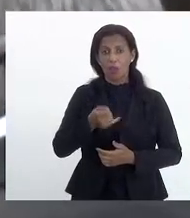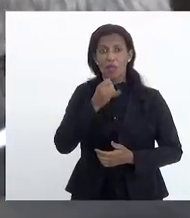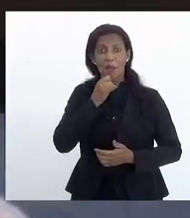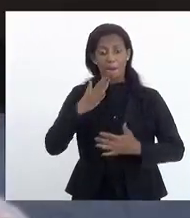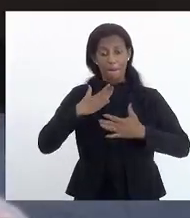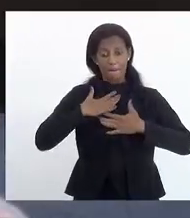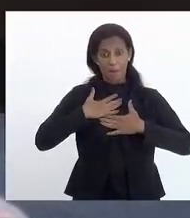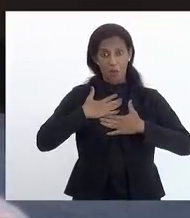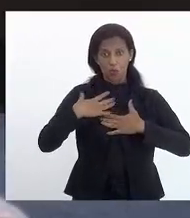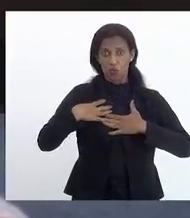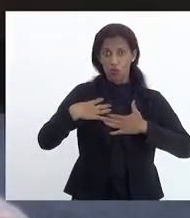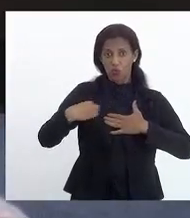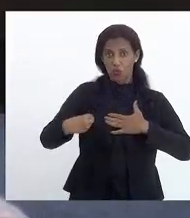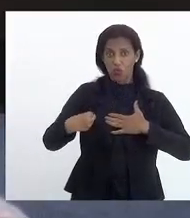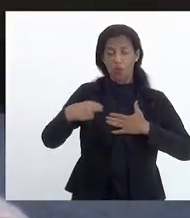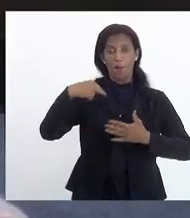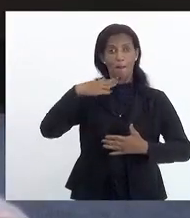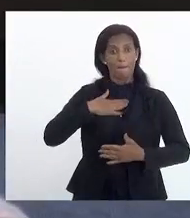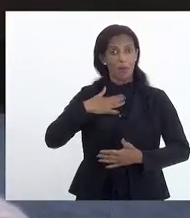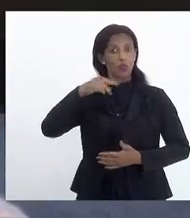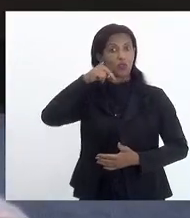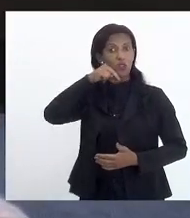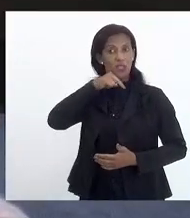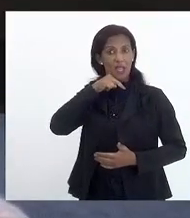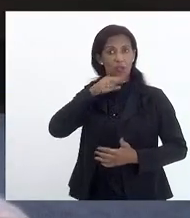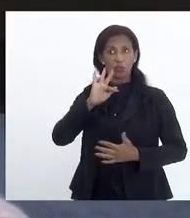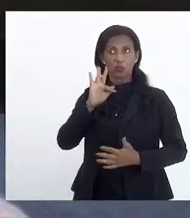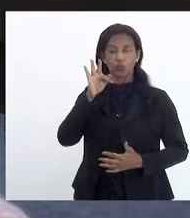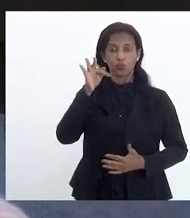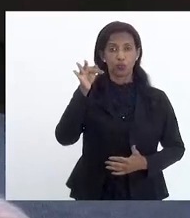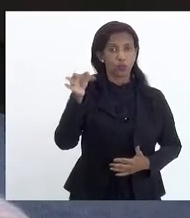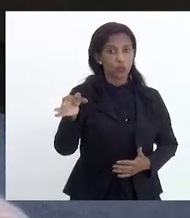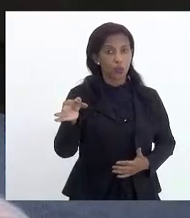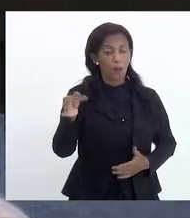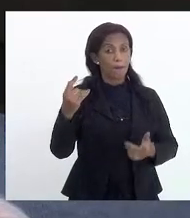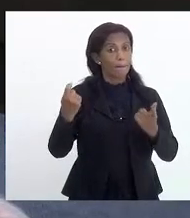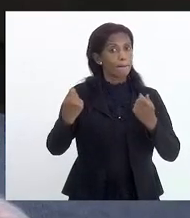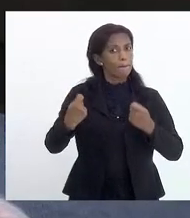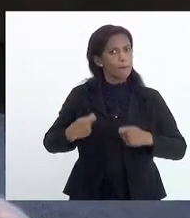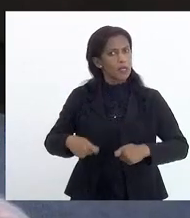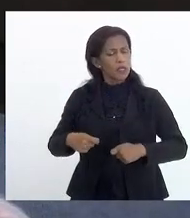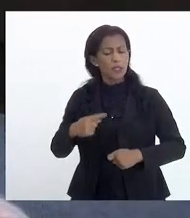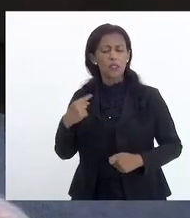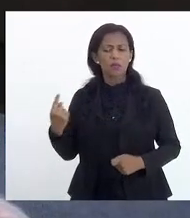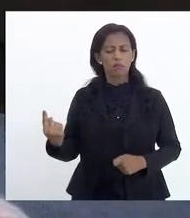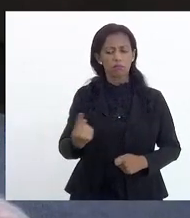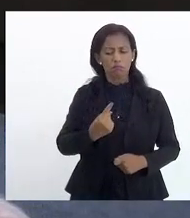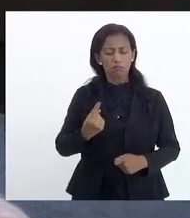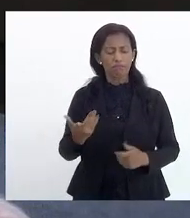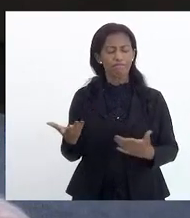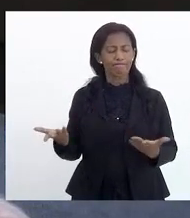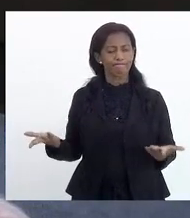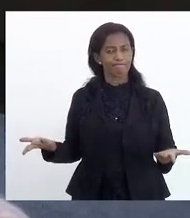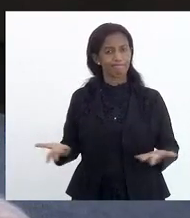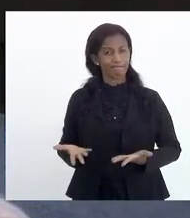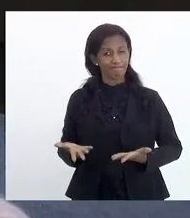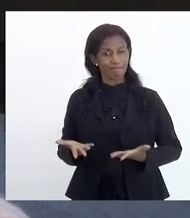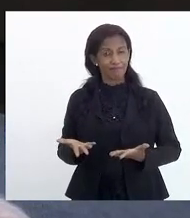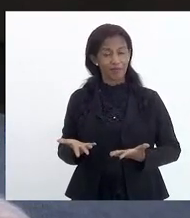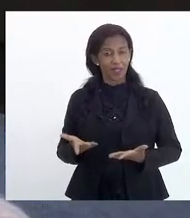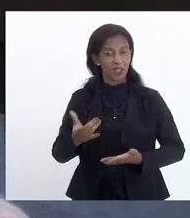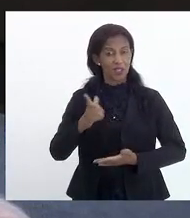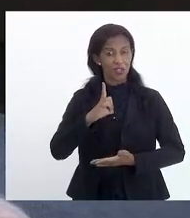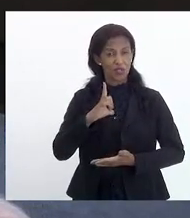filhos, para os meus netos, era preciso que nós tivéssemos agora,